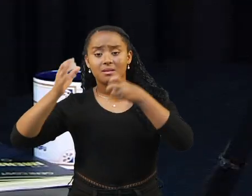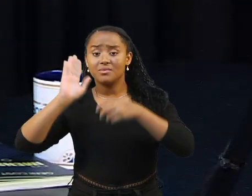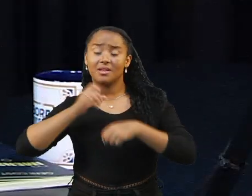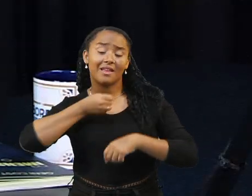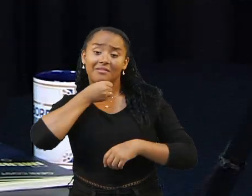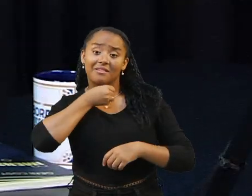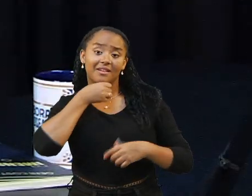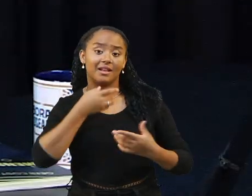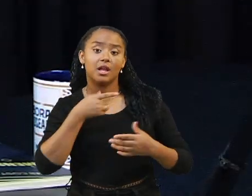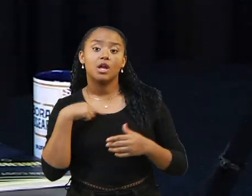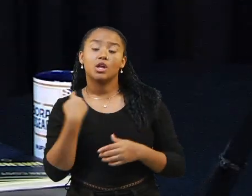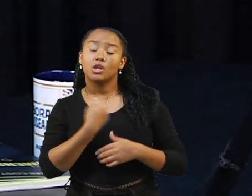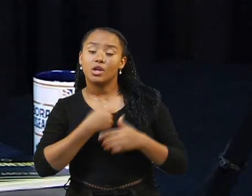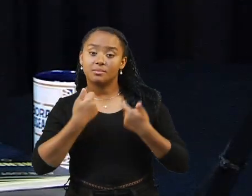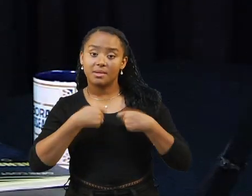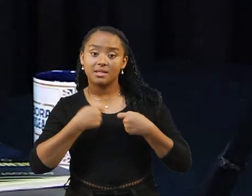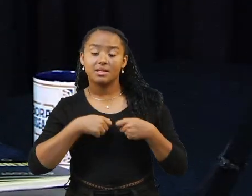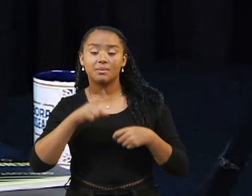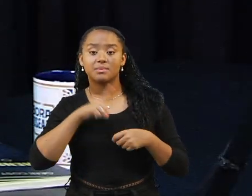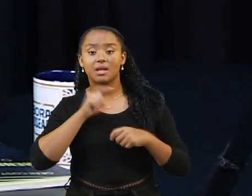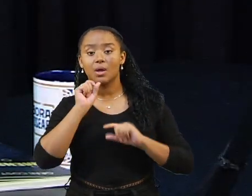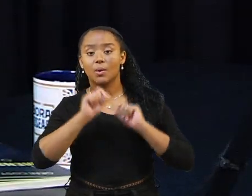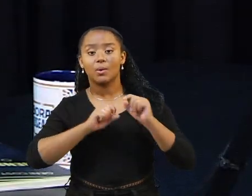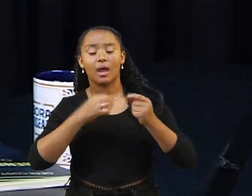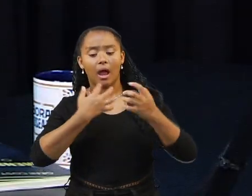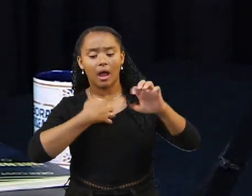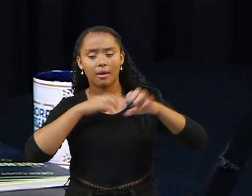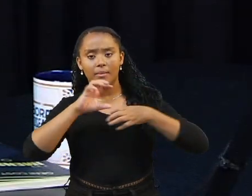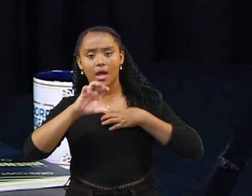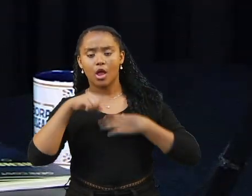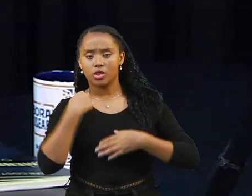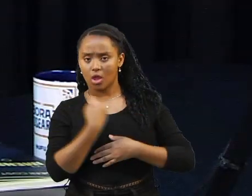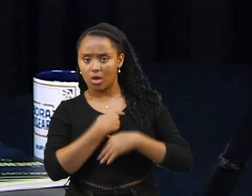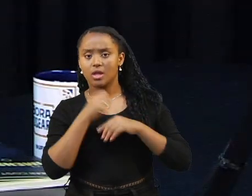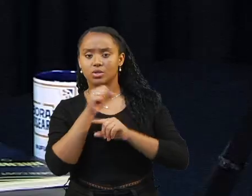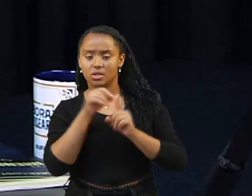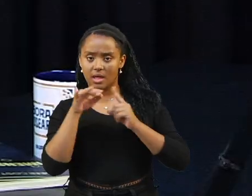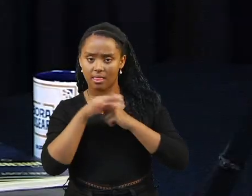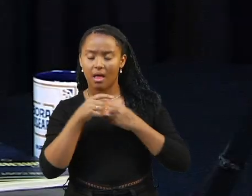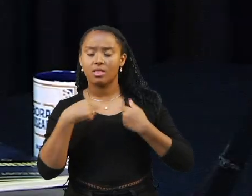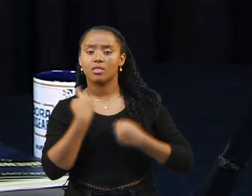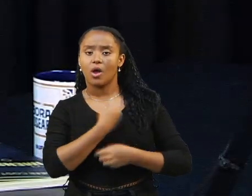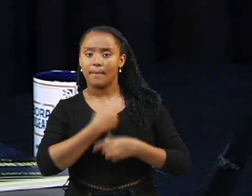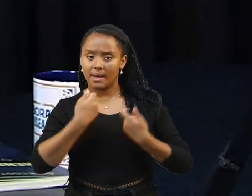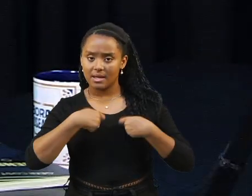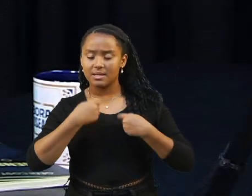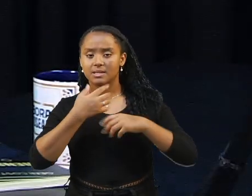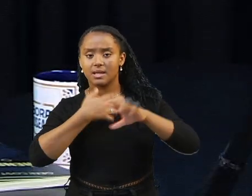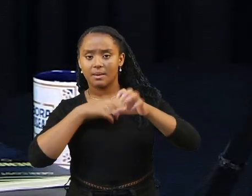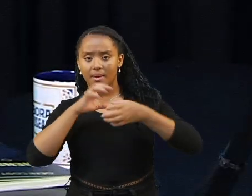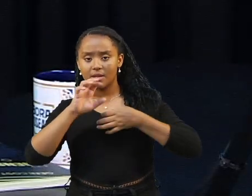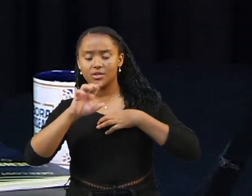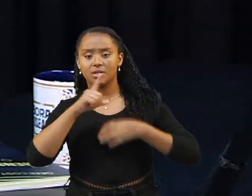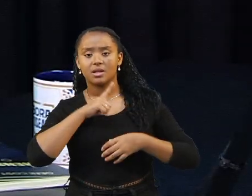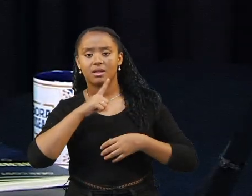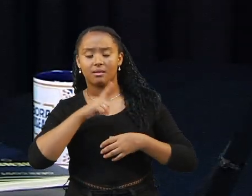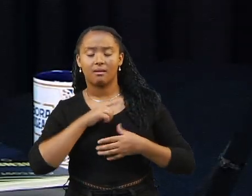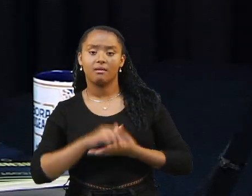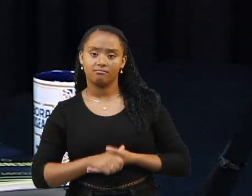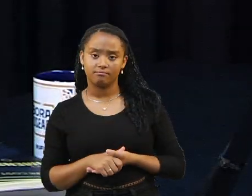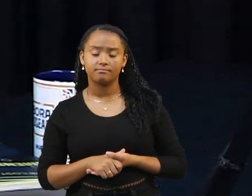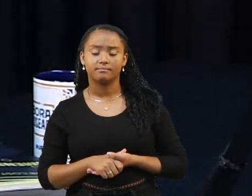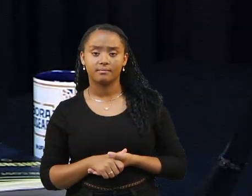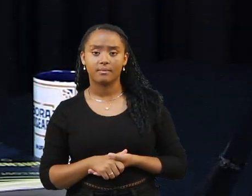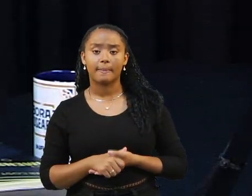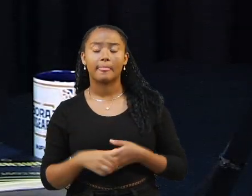aí nós precisamos trabalhar a empatia, nós como sociedade civil. Nós temos que trabalhar